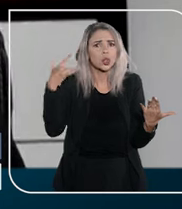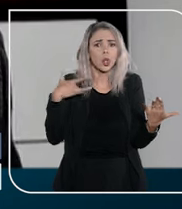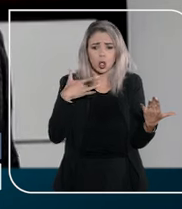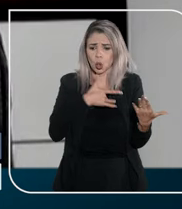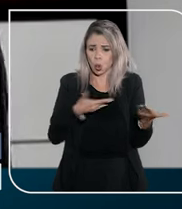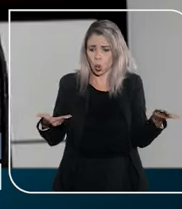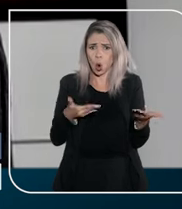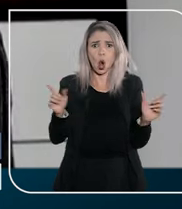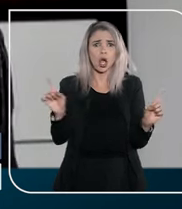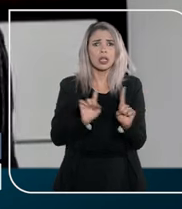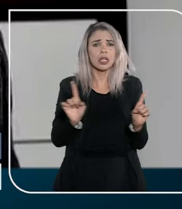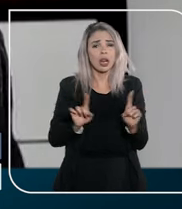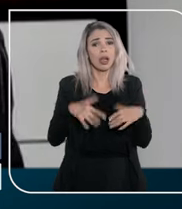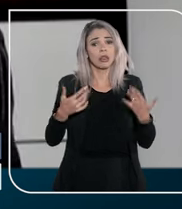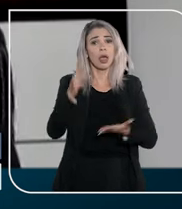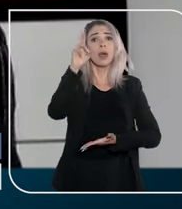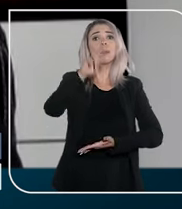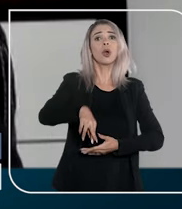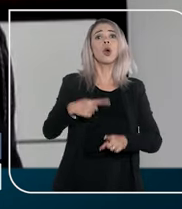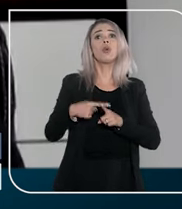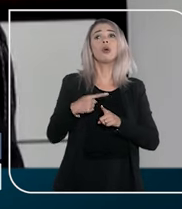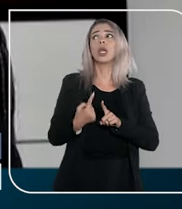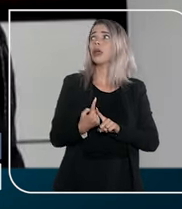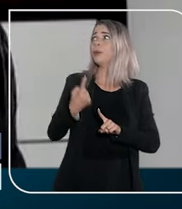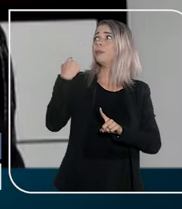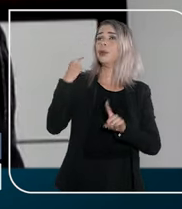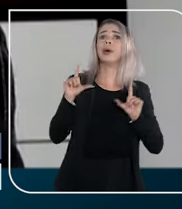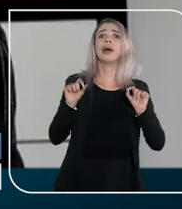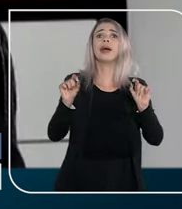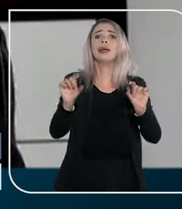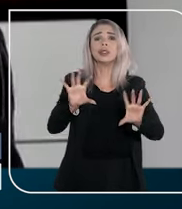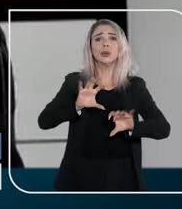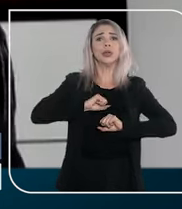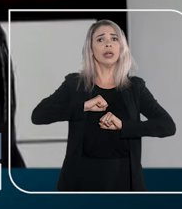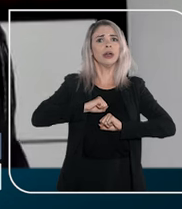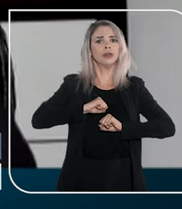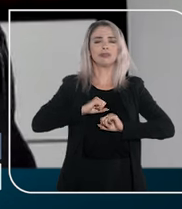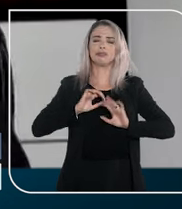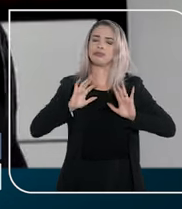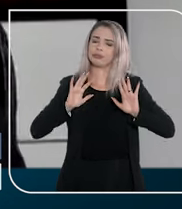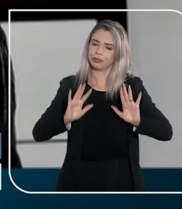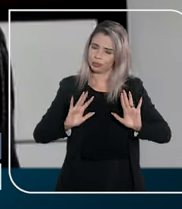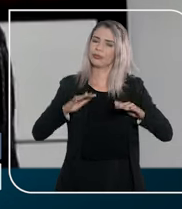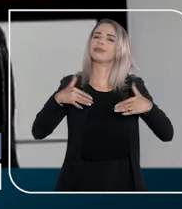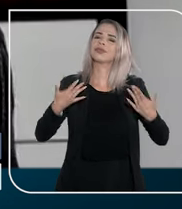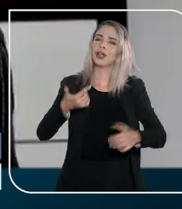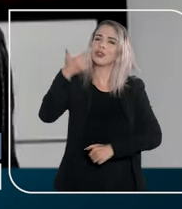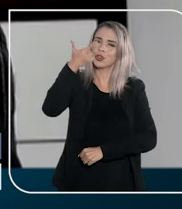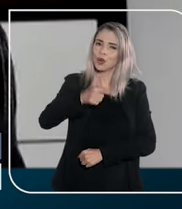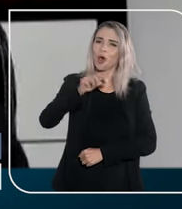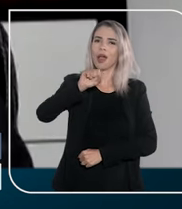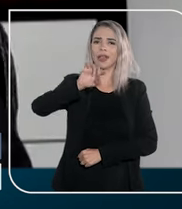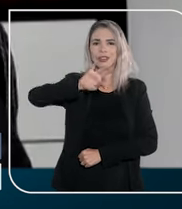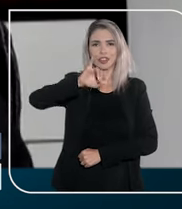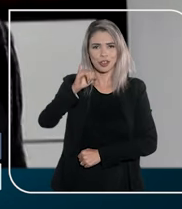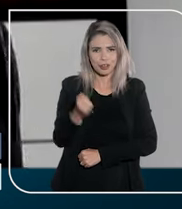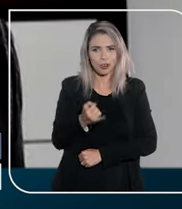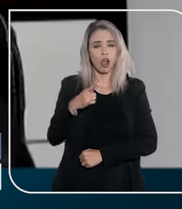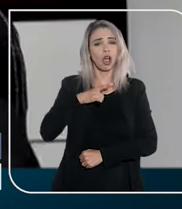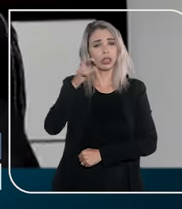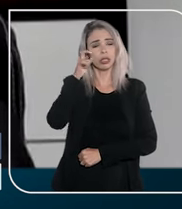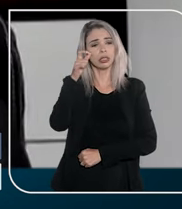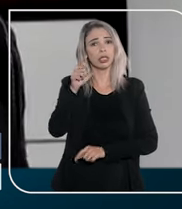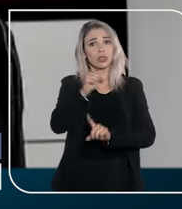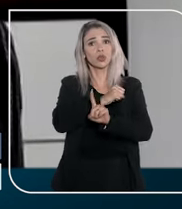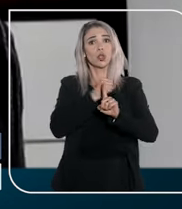O pretexto da reprovação foi de que um dia ela teve câncer. O Supremo, mais uma vez, acolhendo aqui o interesse da sociedade, publicou